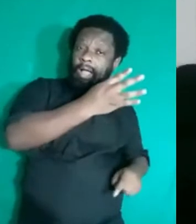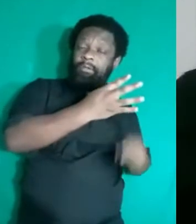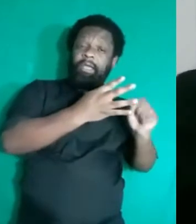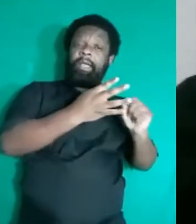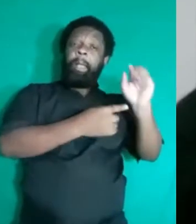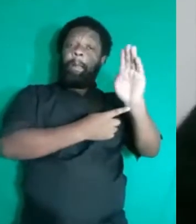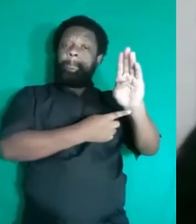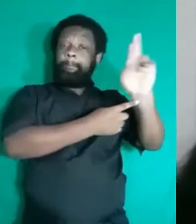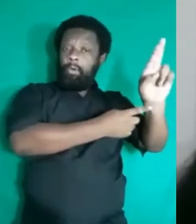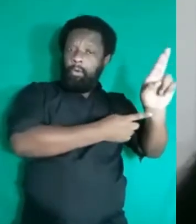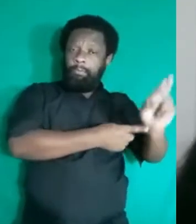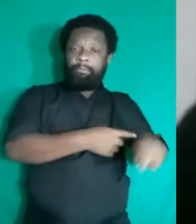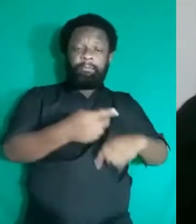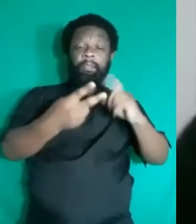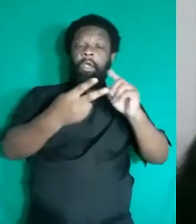temos também 4